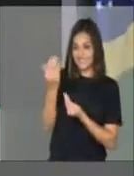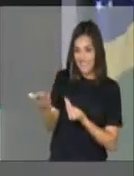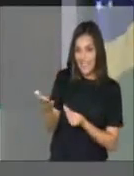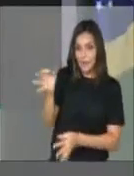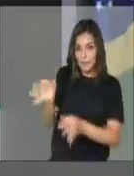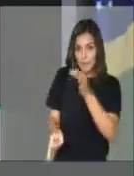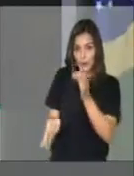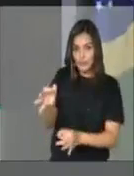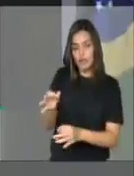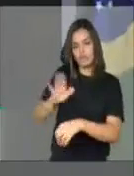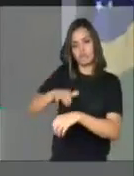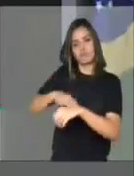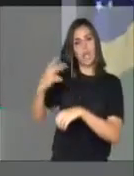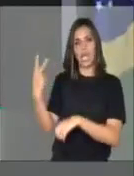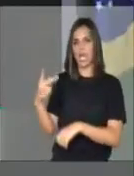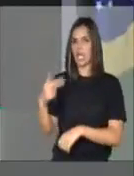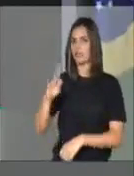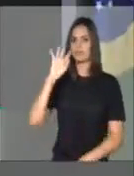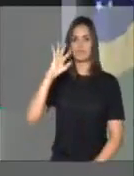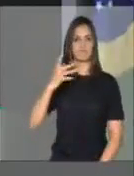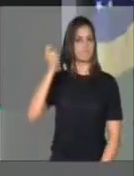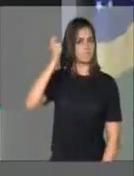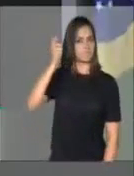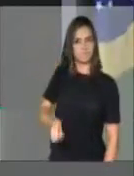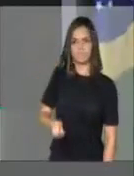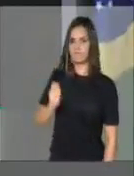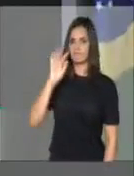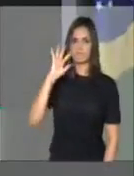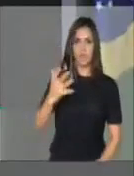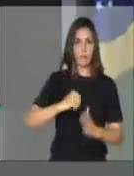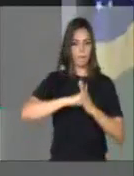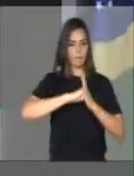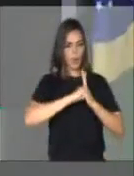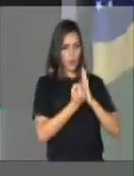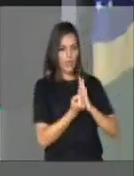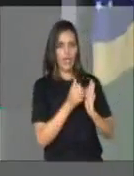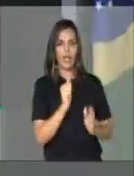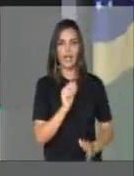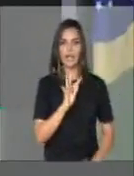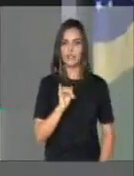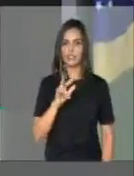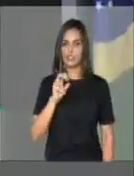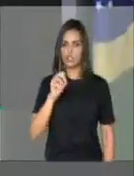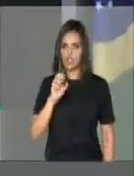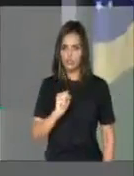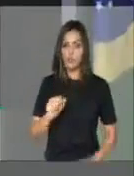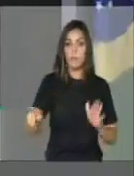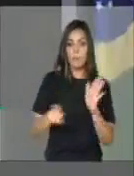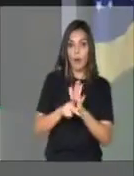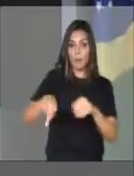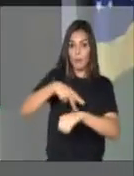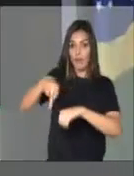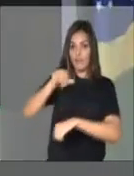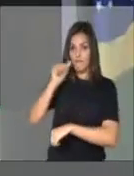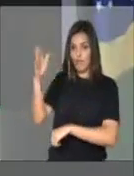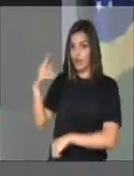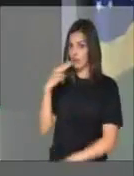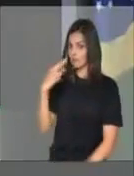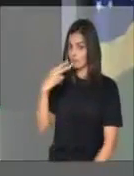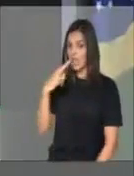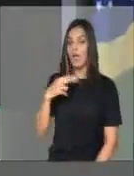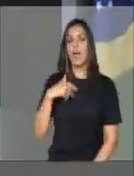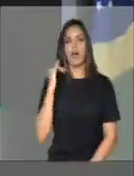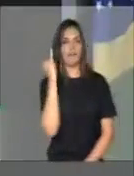distribuído o processo, assim deflagrado, toma decisão sobre o pleito de bloqueio de ativos oriundos da autoridade estrangeira e, se o